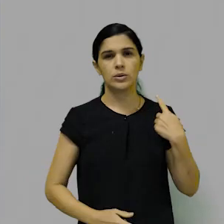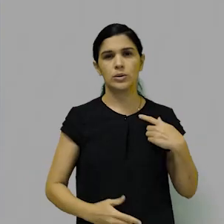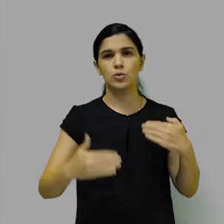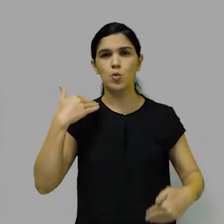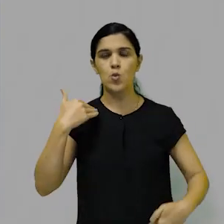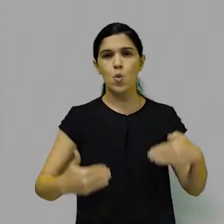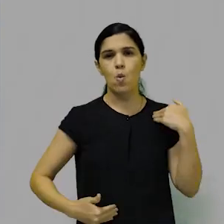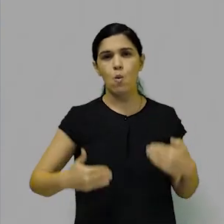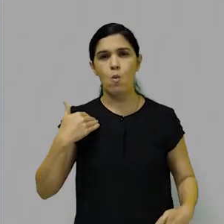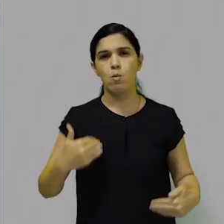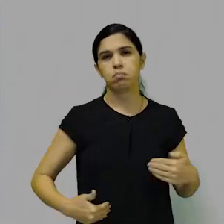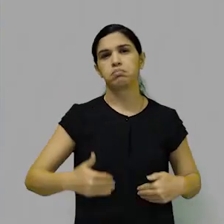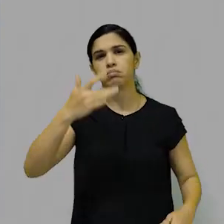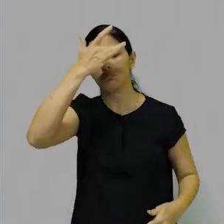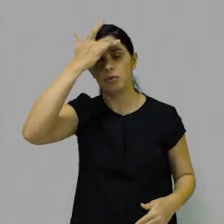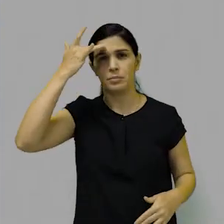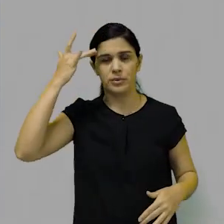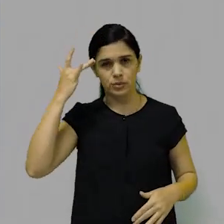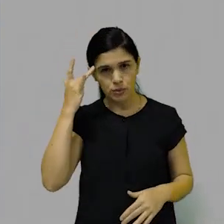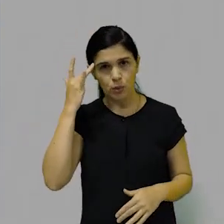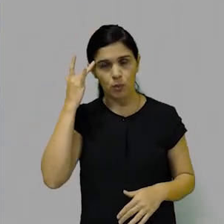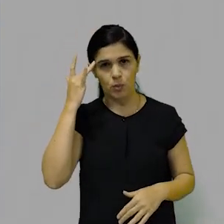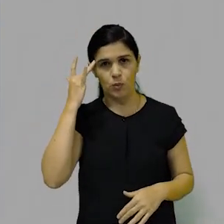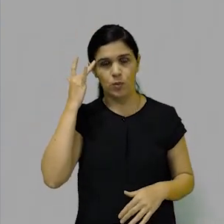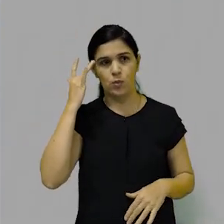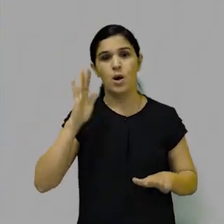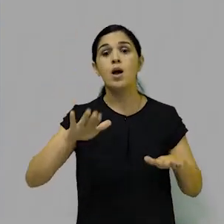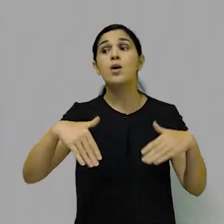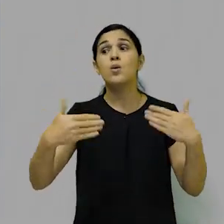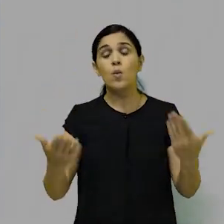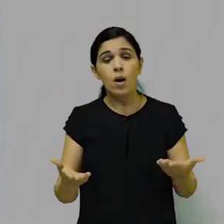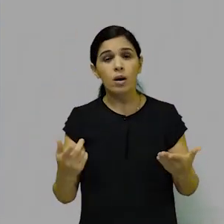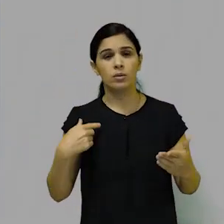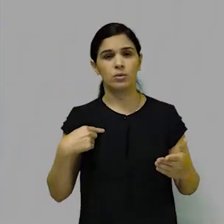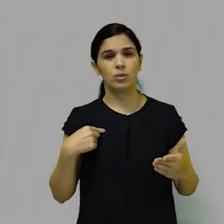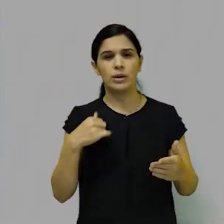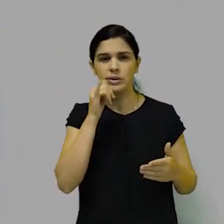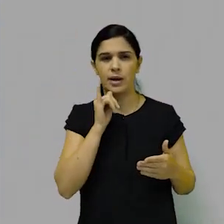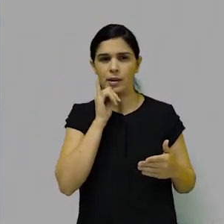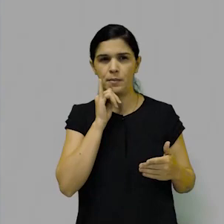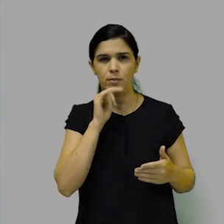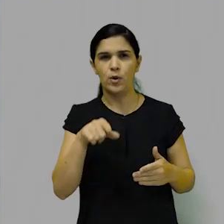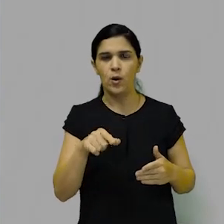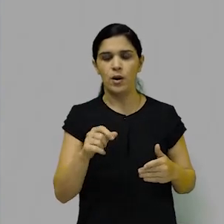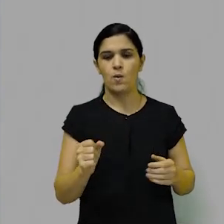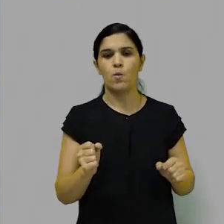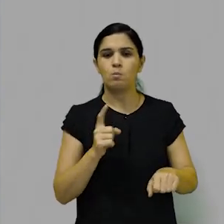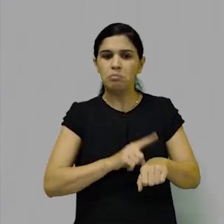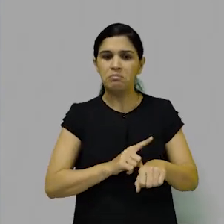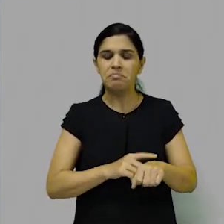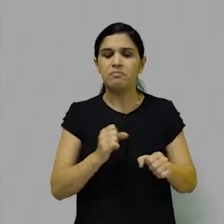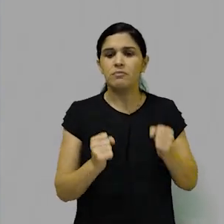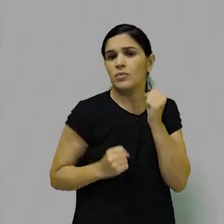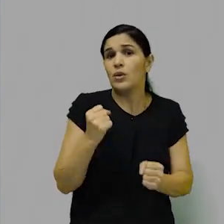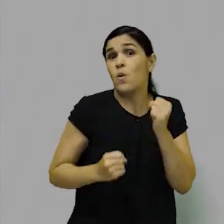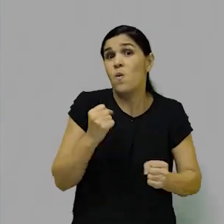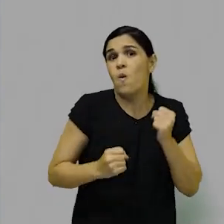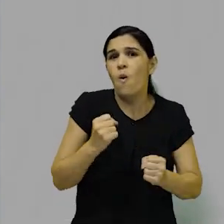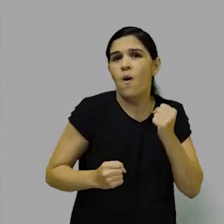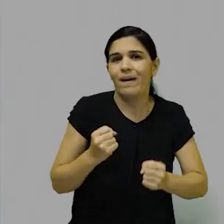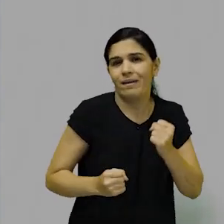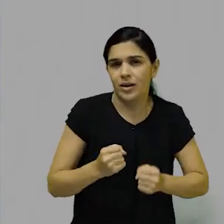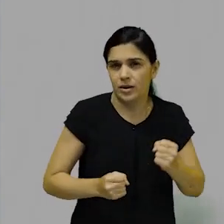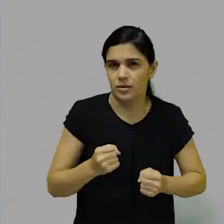física, exercício físico, no momento, agora estou aqui correndo, o que acontece? Meu corpo ele começa a se